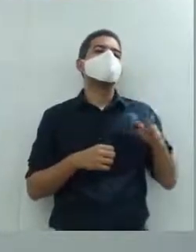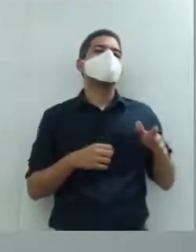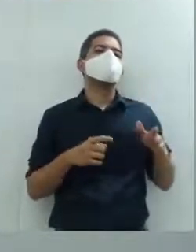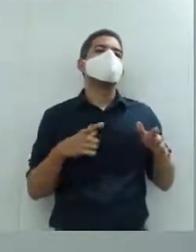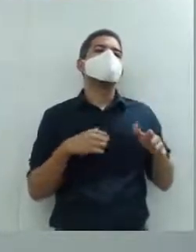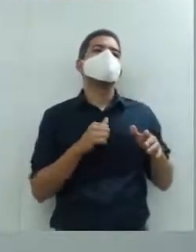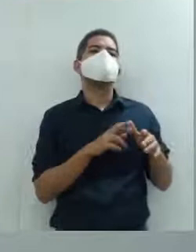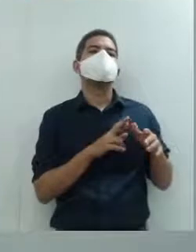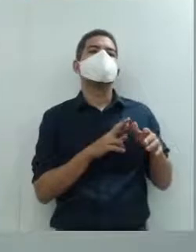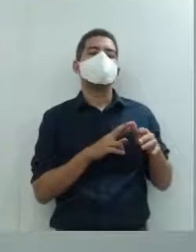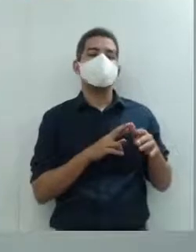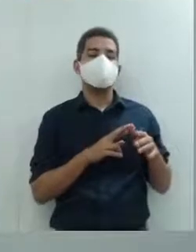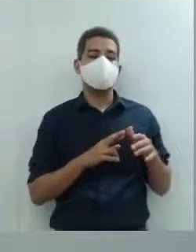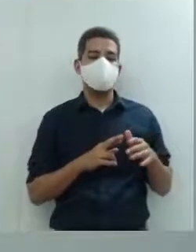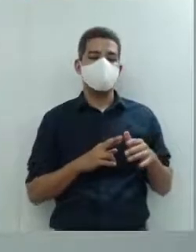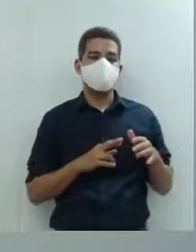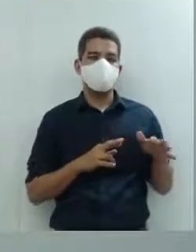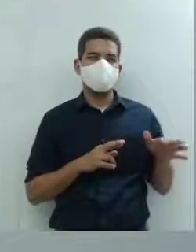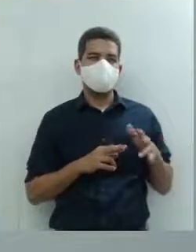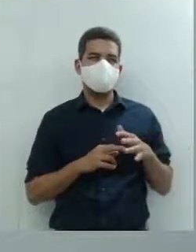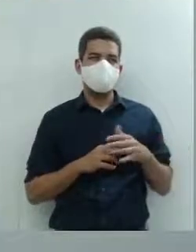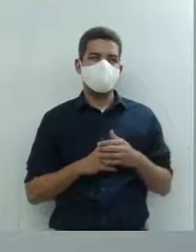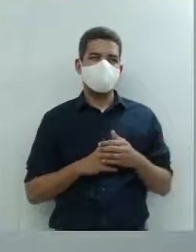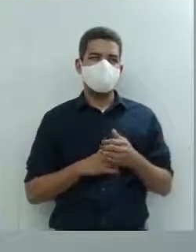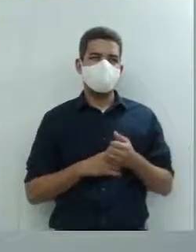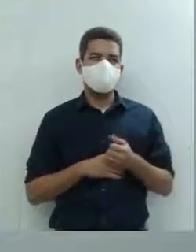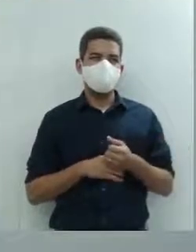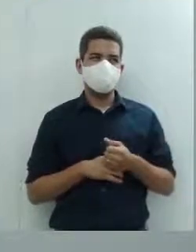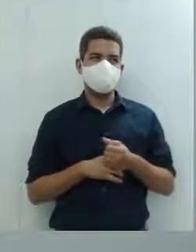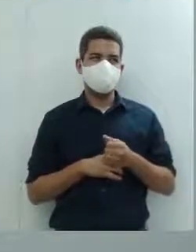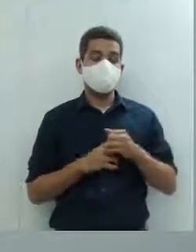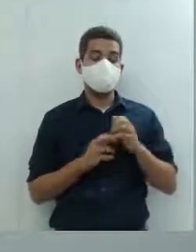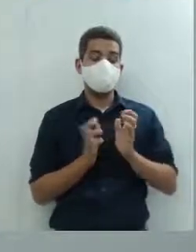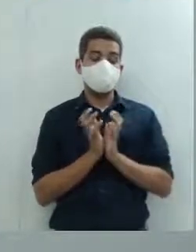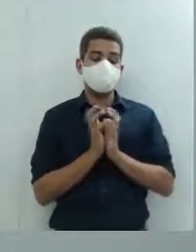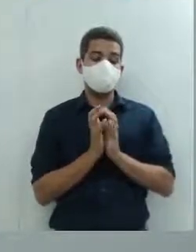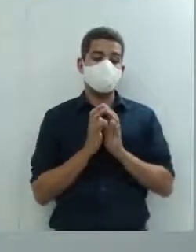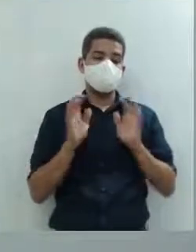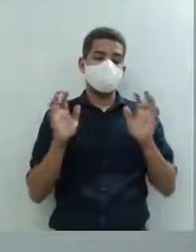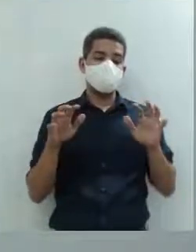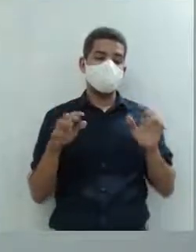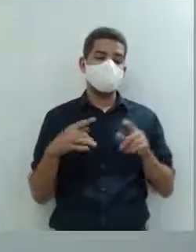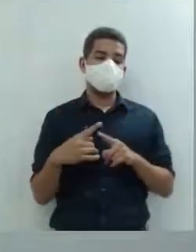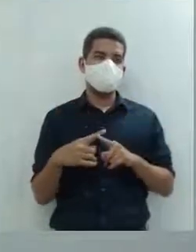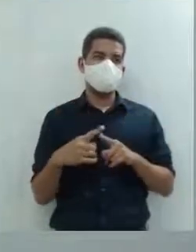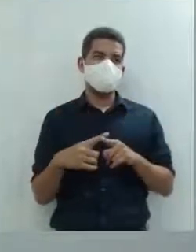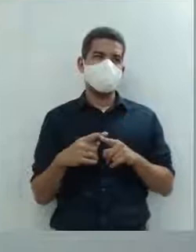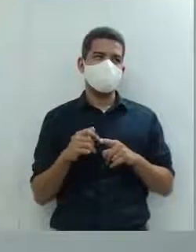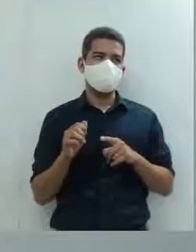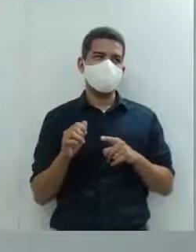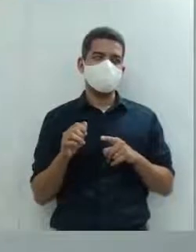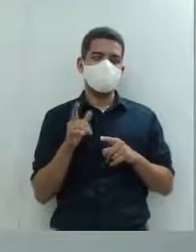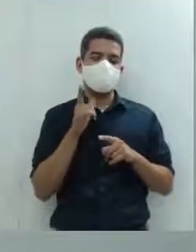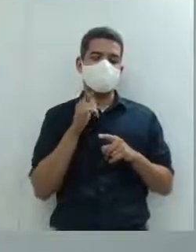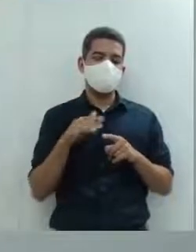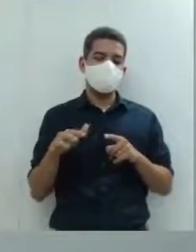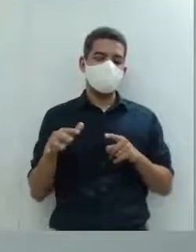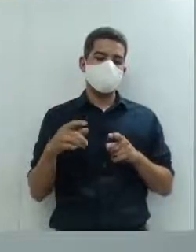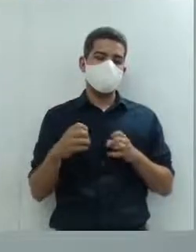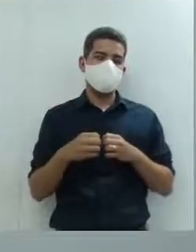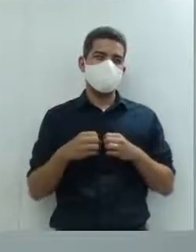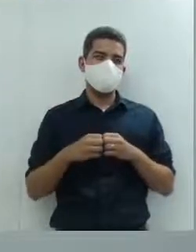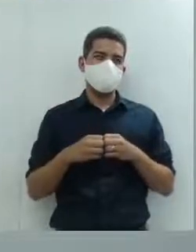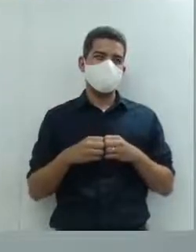a água e quem tá perto do mar vai ver chuva. Ô, meu Recife, como chove. Um dos motivos é eu estou perto do mar. Pensa, o lugar é